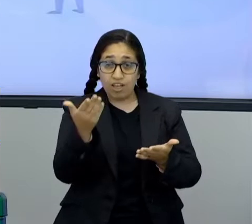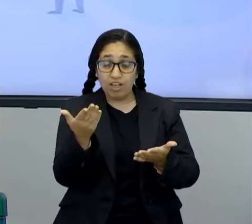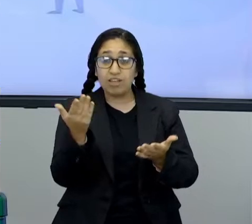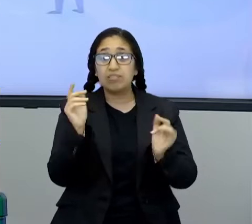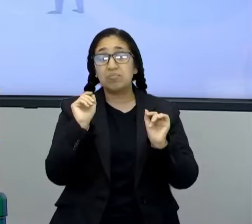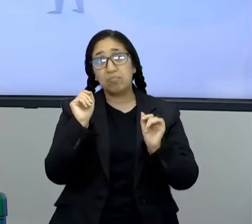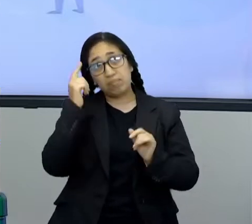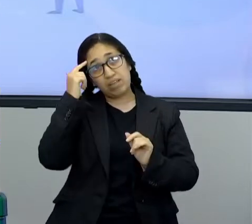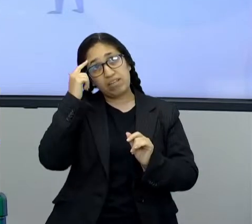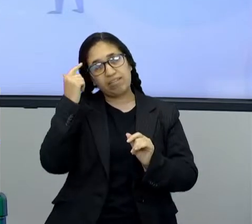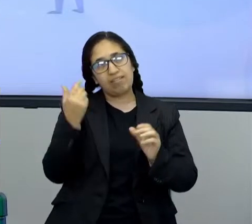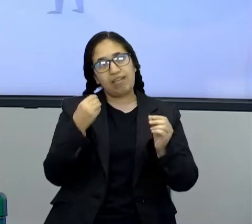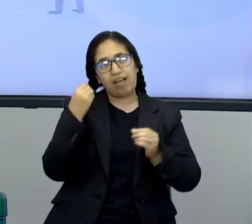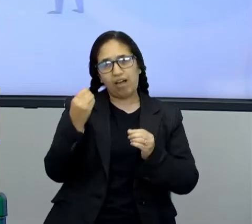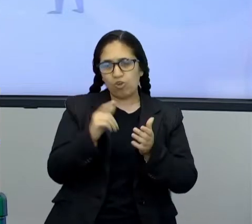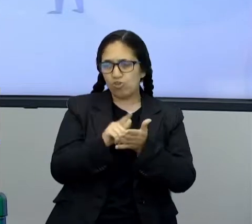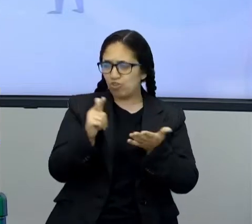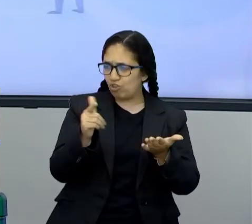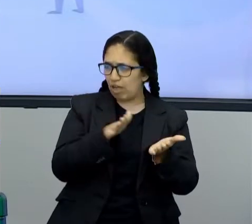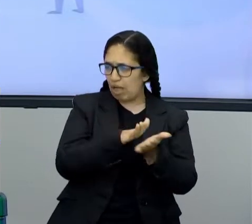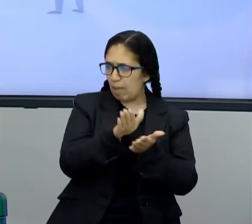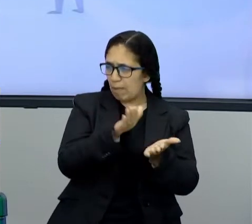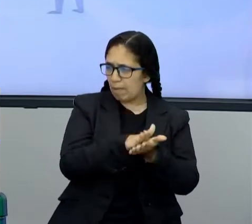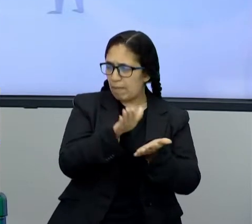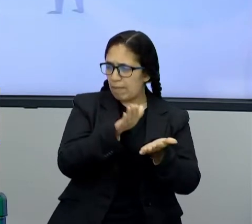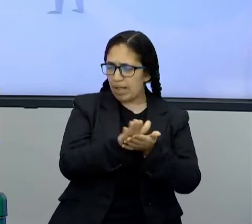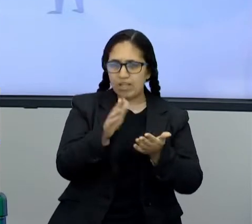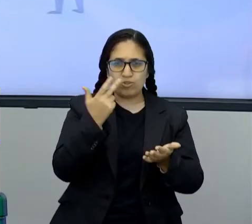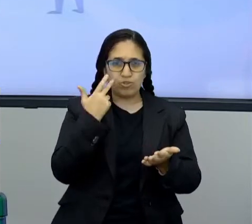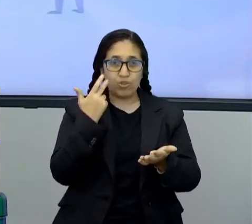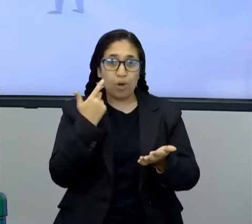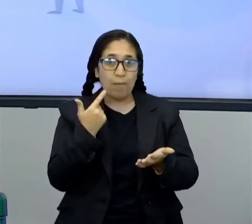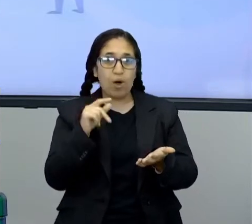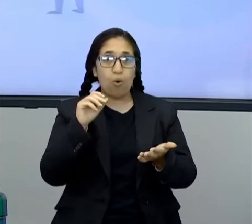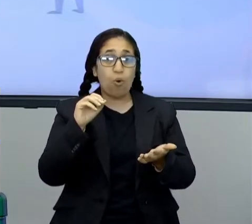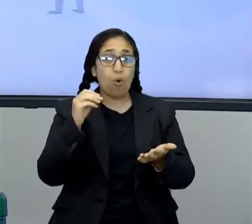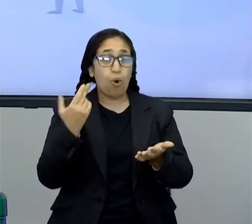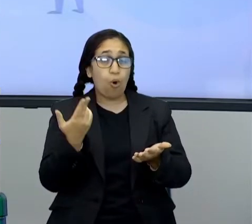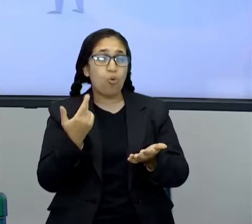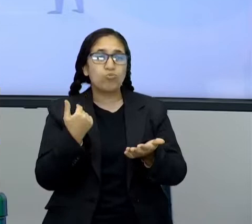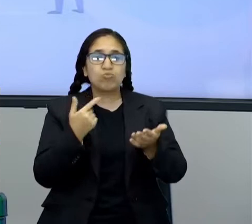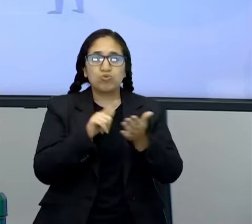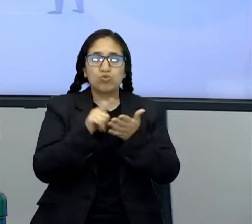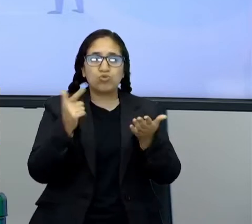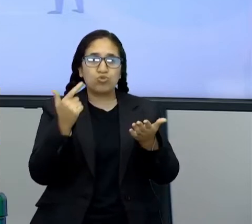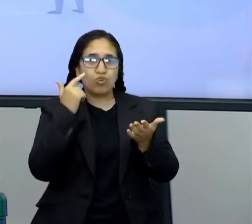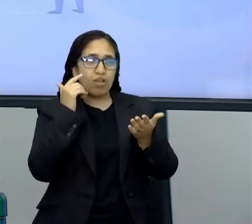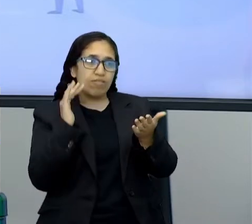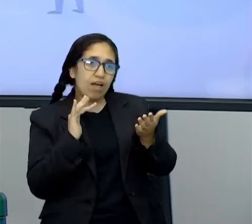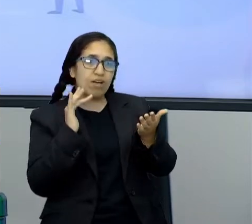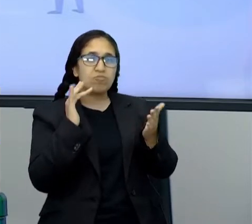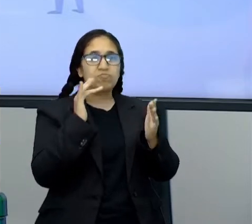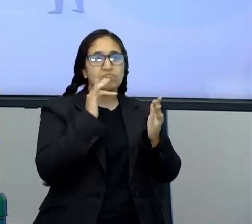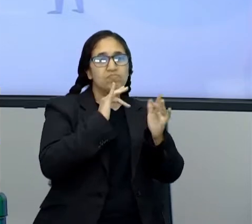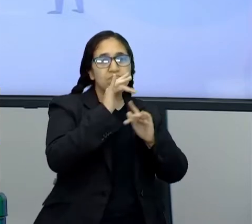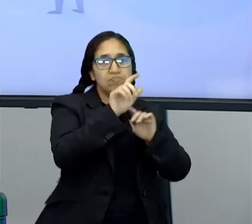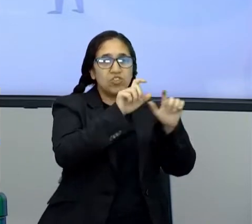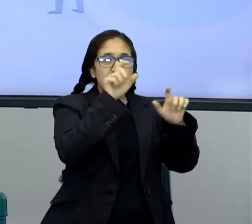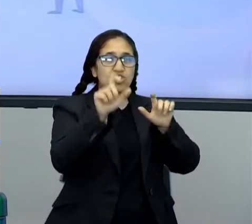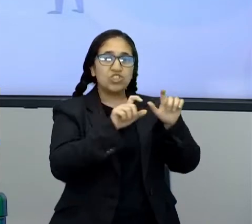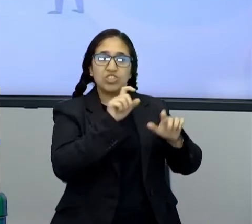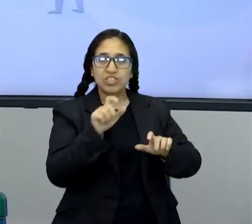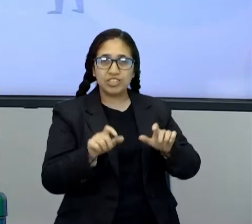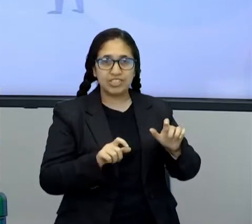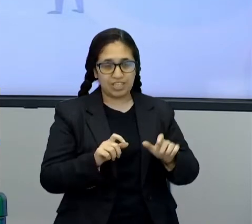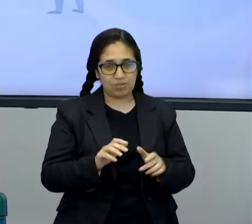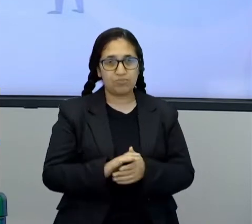podem pensar ou um jornal impresso, né, aquele mais comum, ou veiculado aí, né, nas mídias digitais.